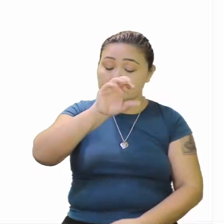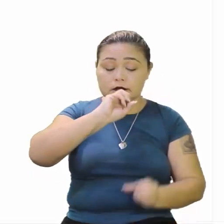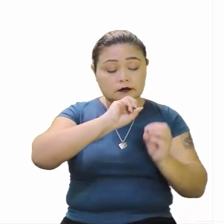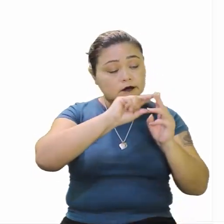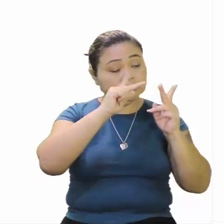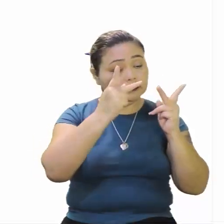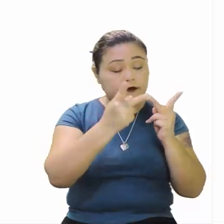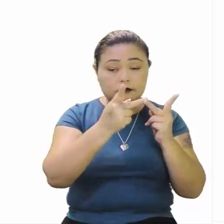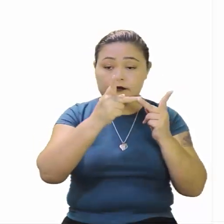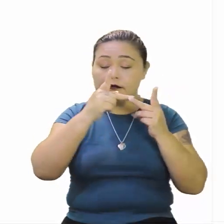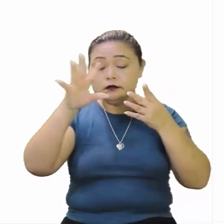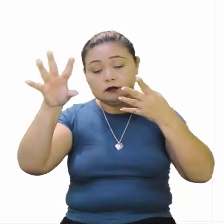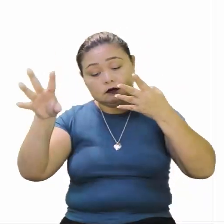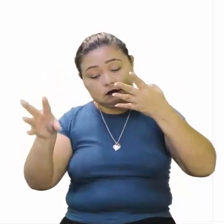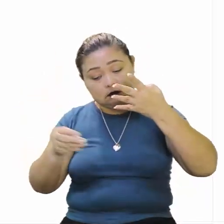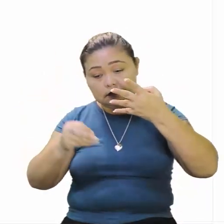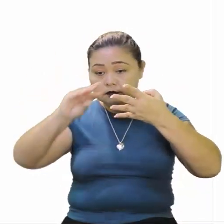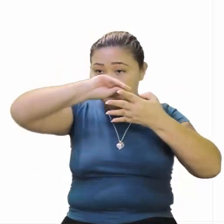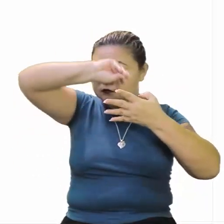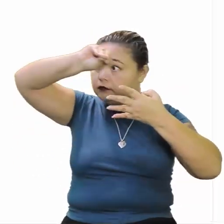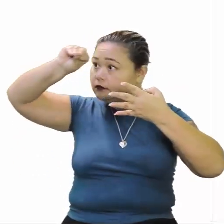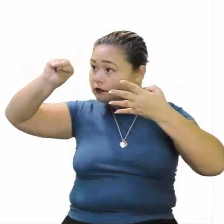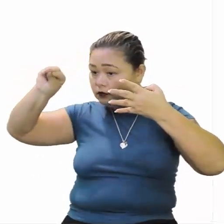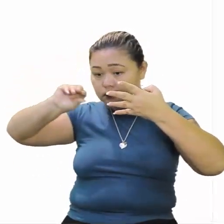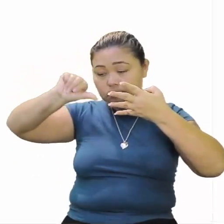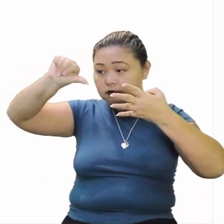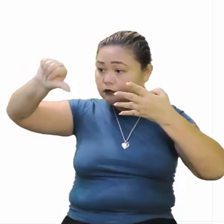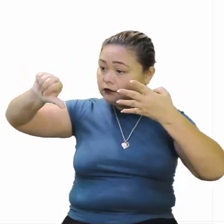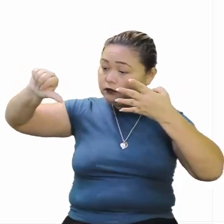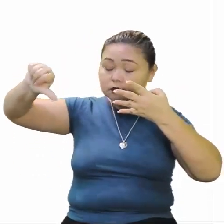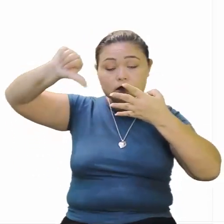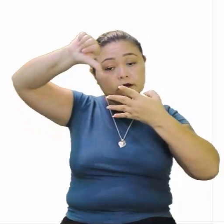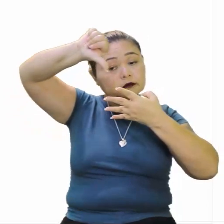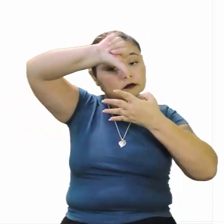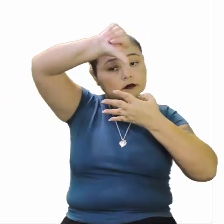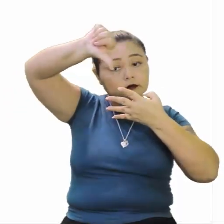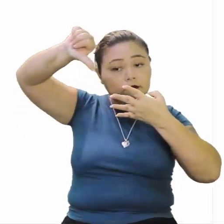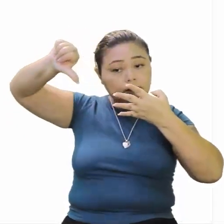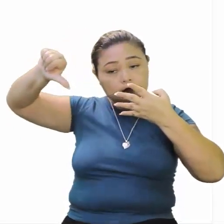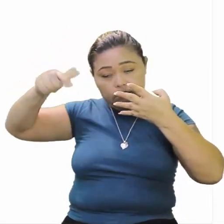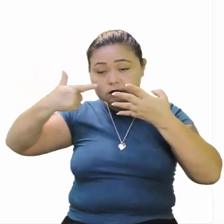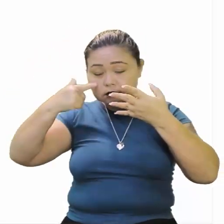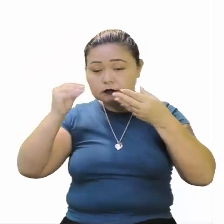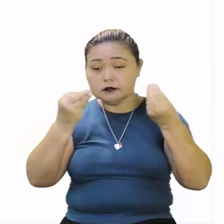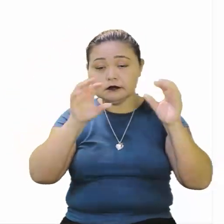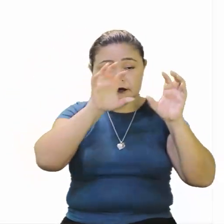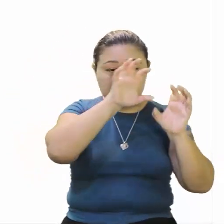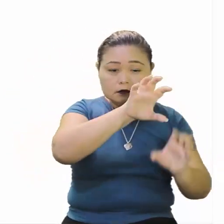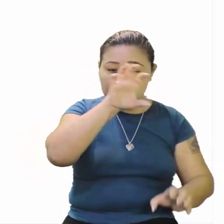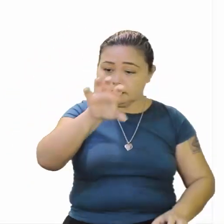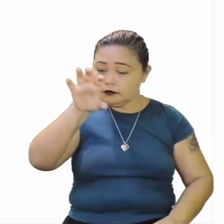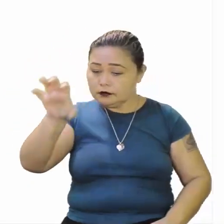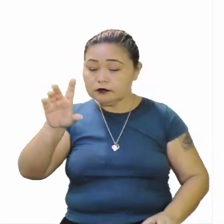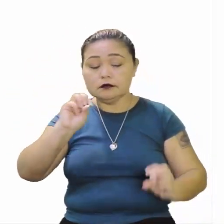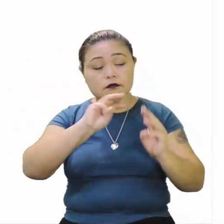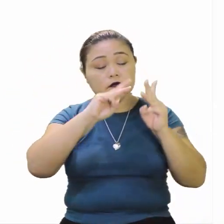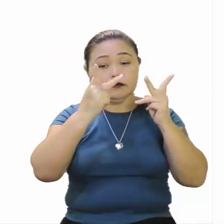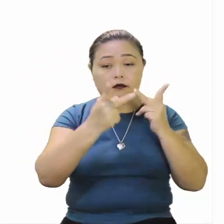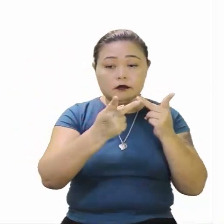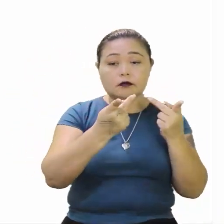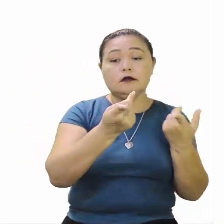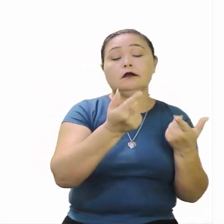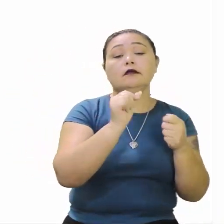de agregação, as mudanças que ocorrem no estado de agregação da matéria, agora